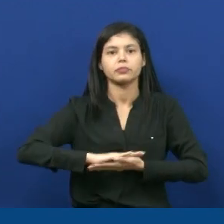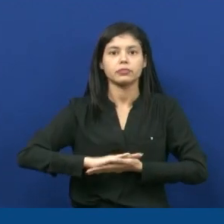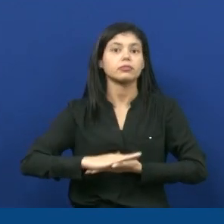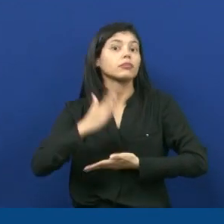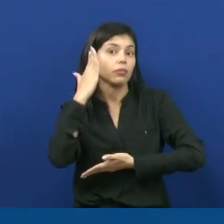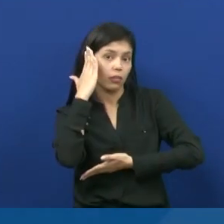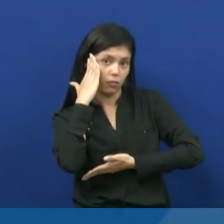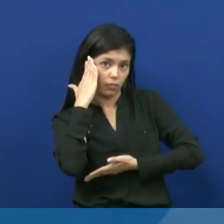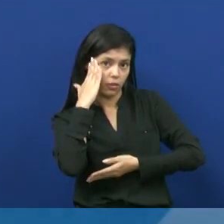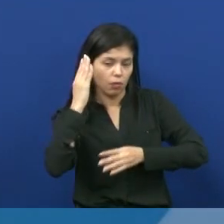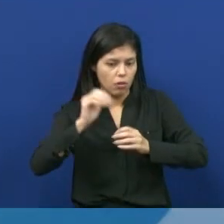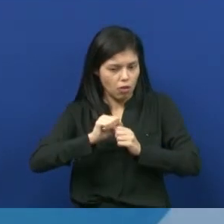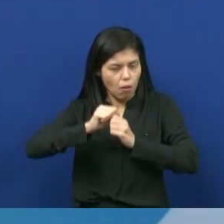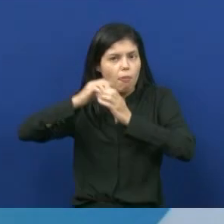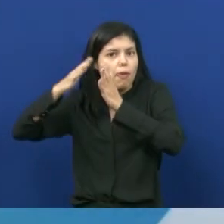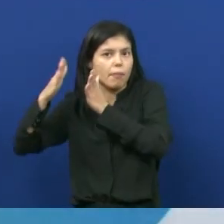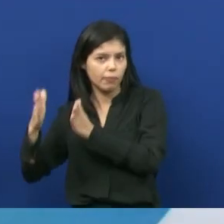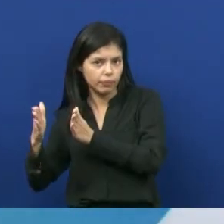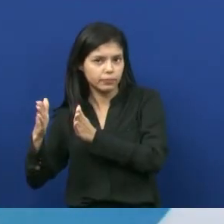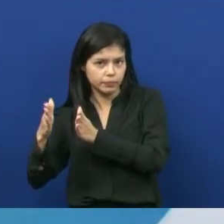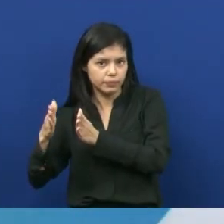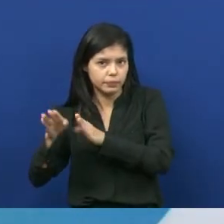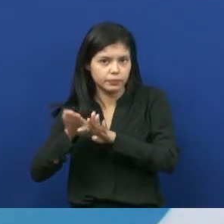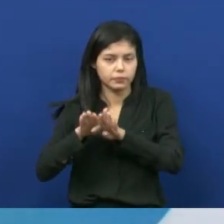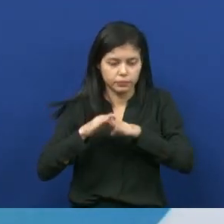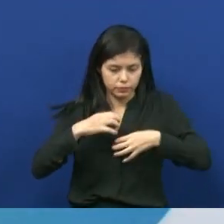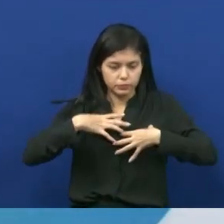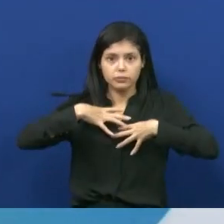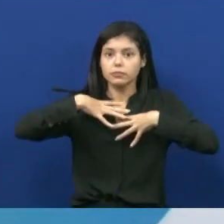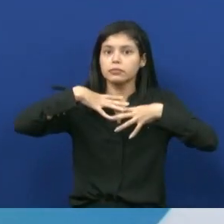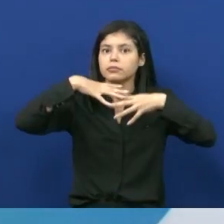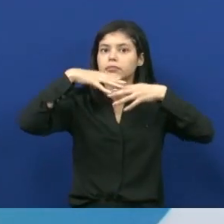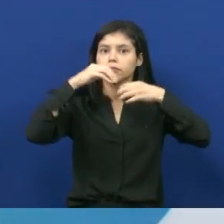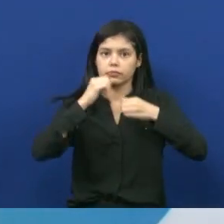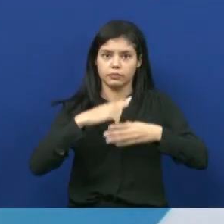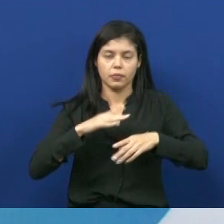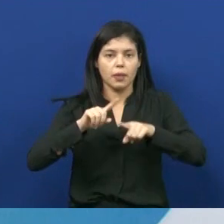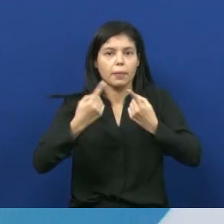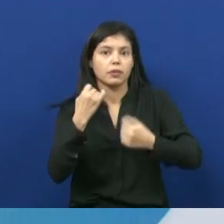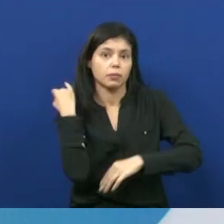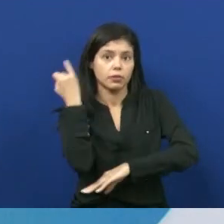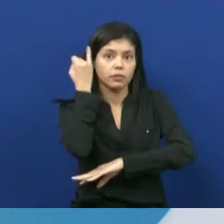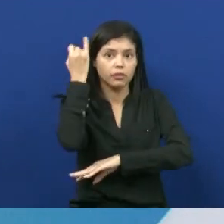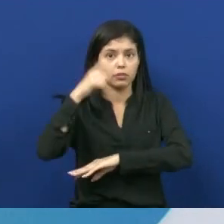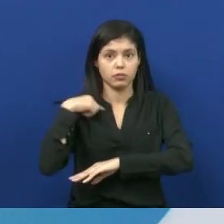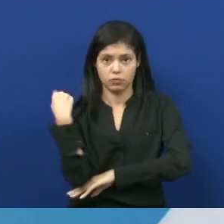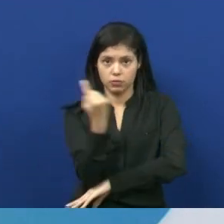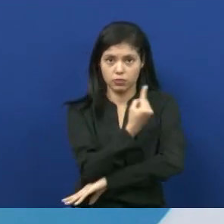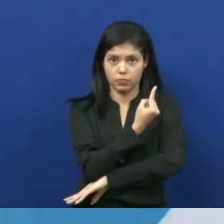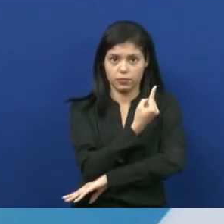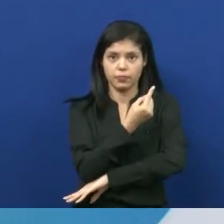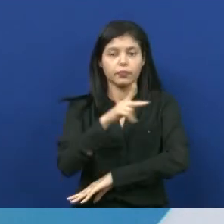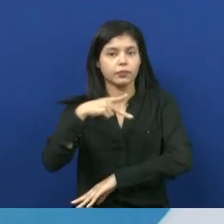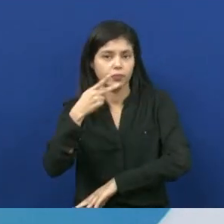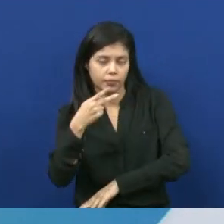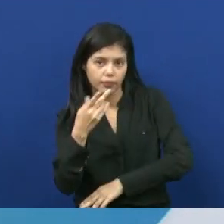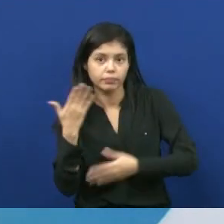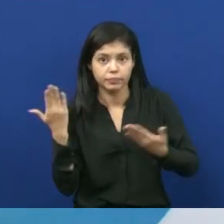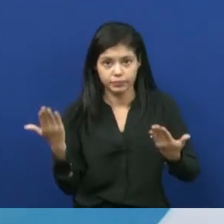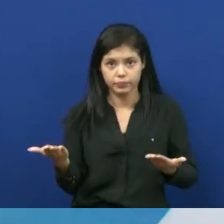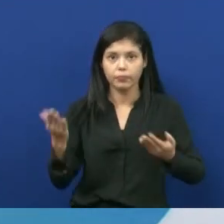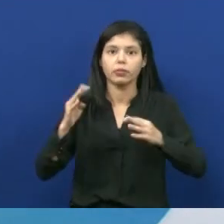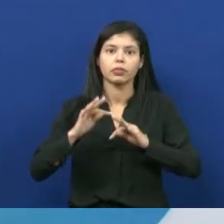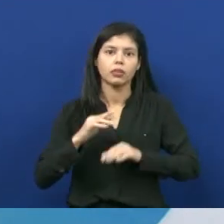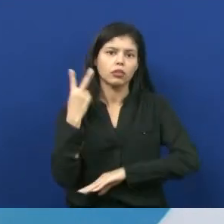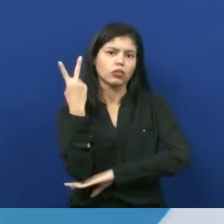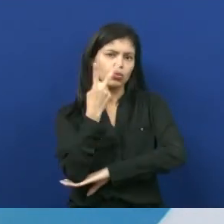já entendemos grande parte da nossa respiração, mas é muito importante nós falarmos a respeito